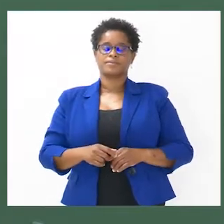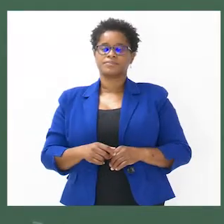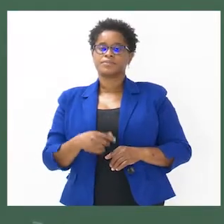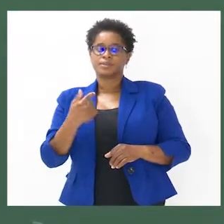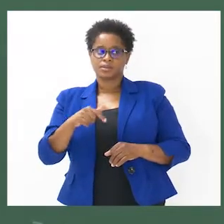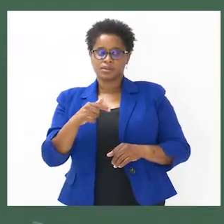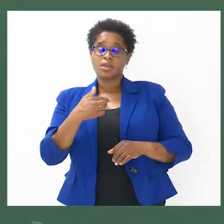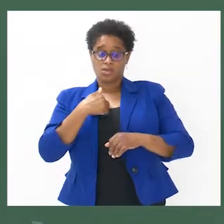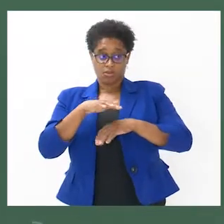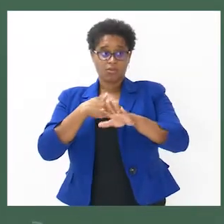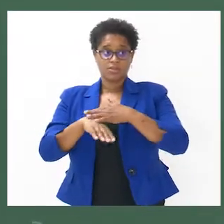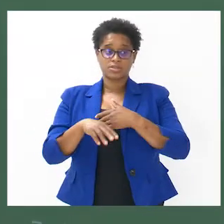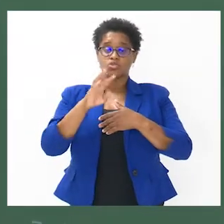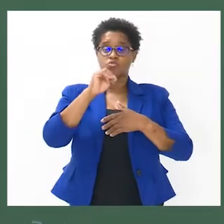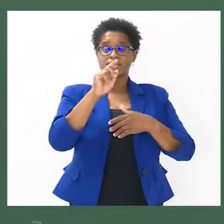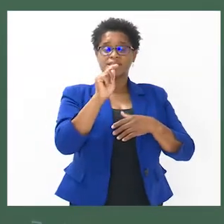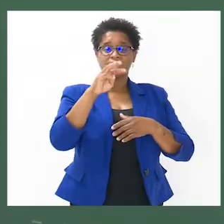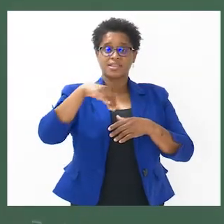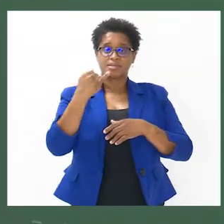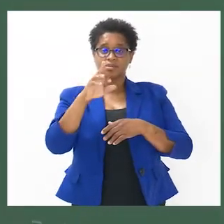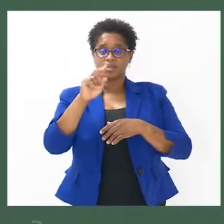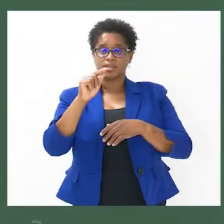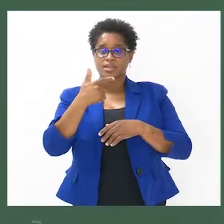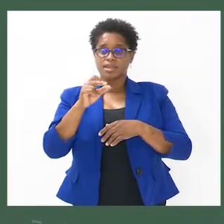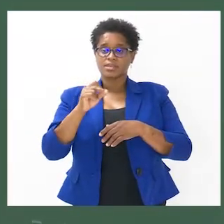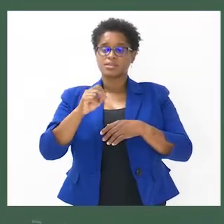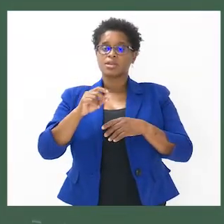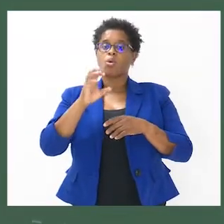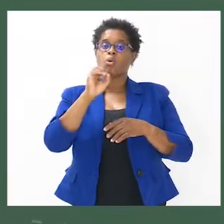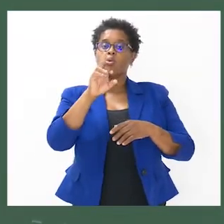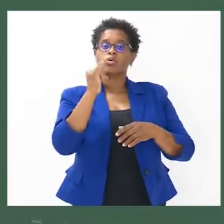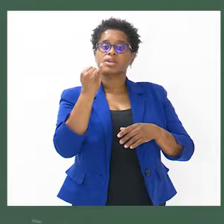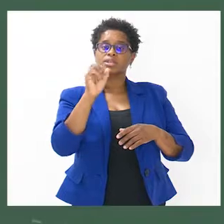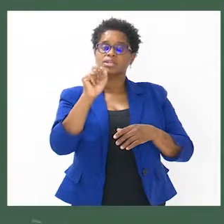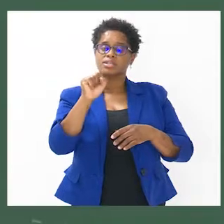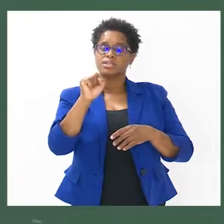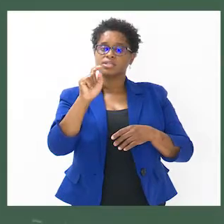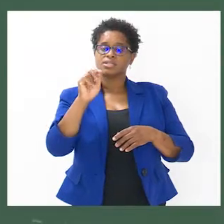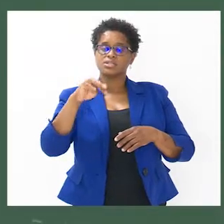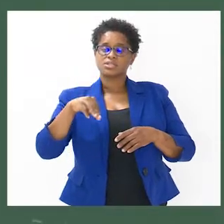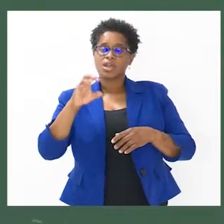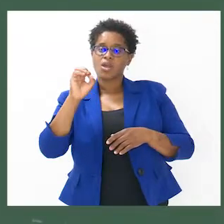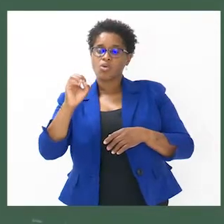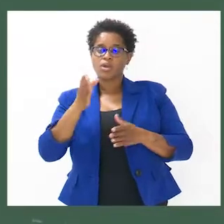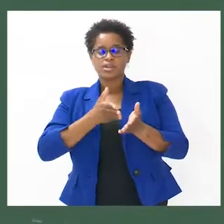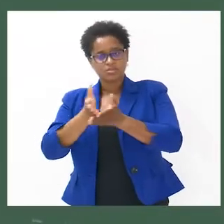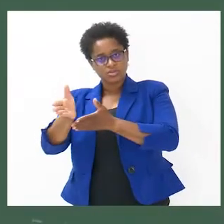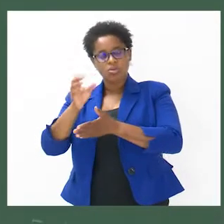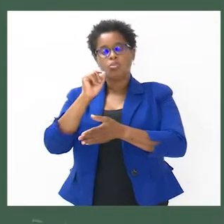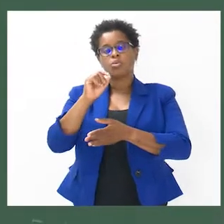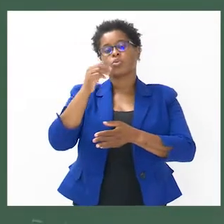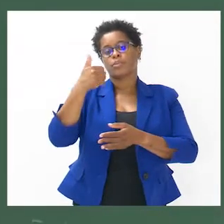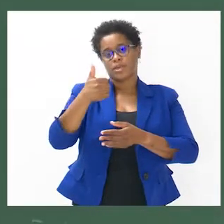Também vou traçar uma semirreta com origem em O e que passa pelo ponto